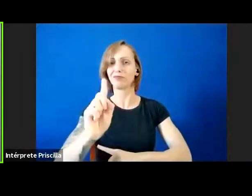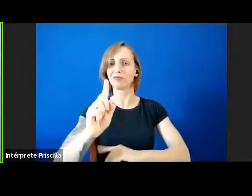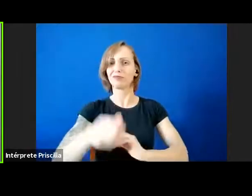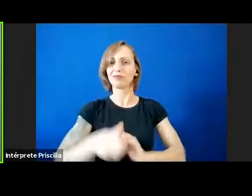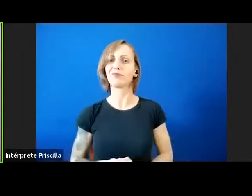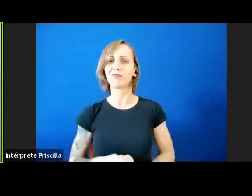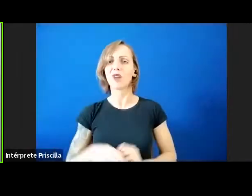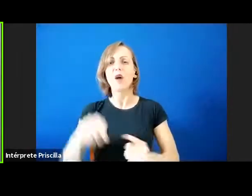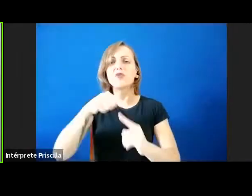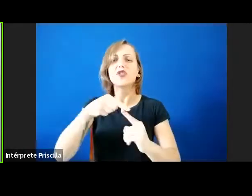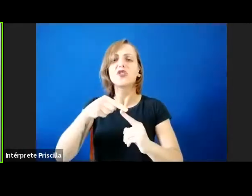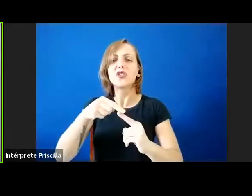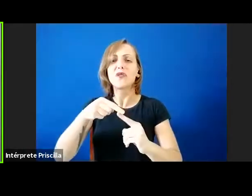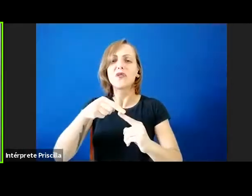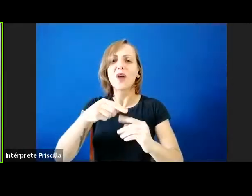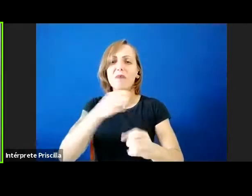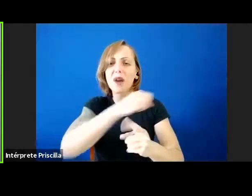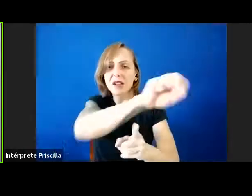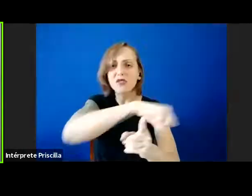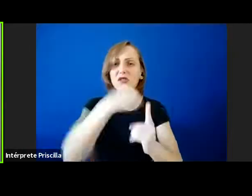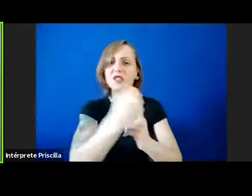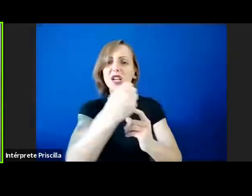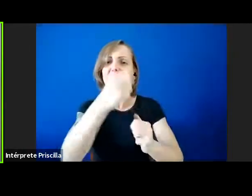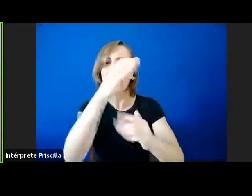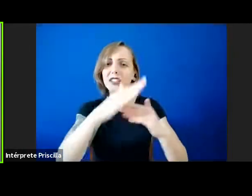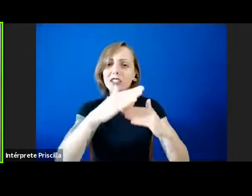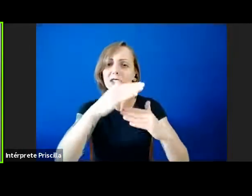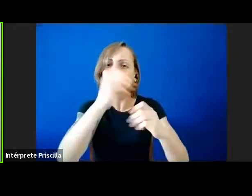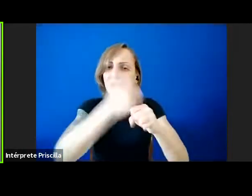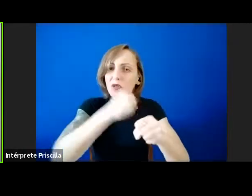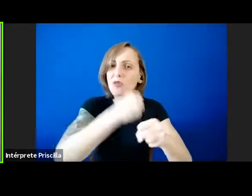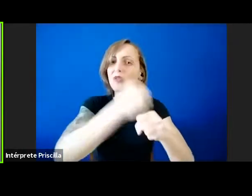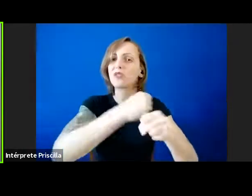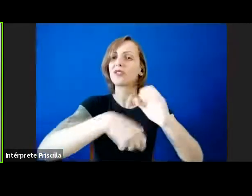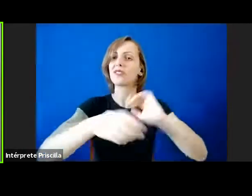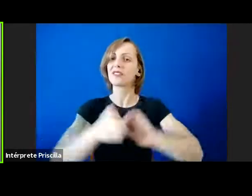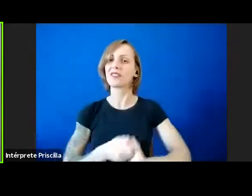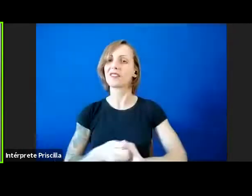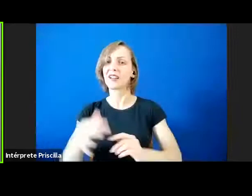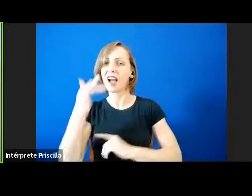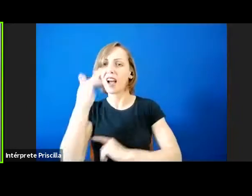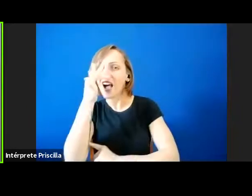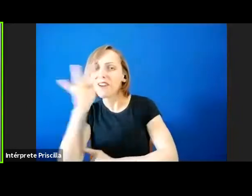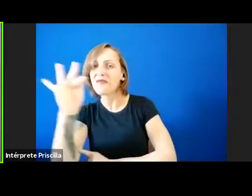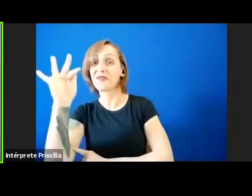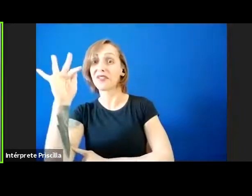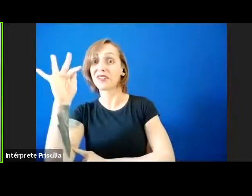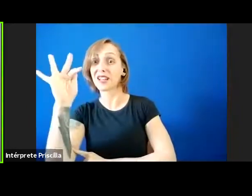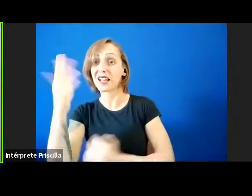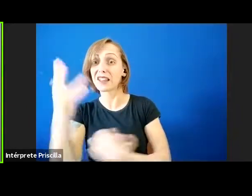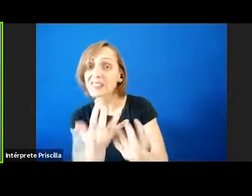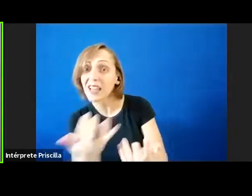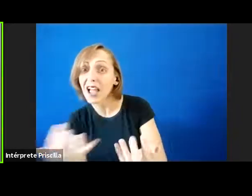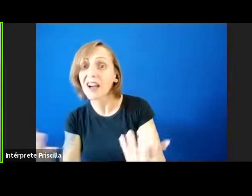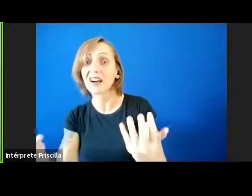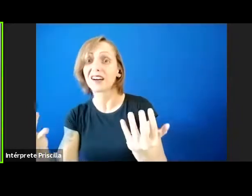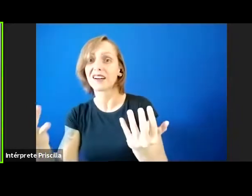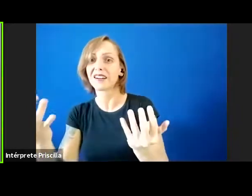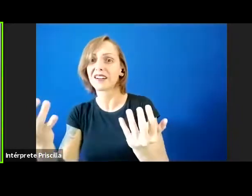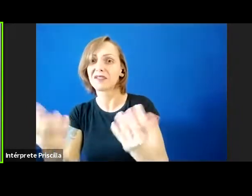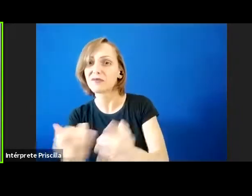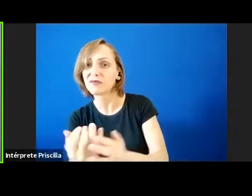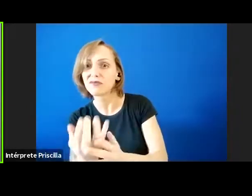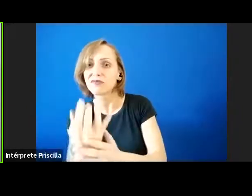sociedade. A flor na terra desabrocha e floresce. A Querexu gosta das plantas, né? O sol aquece com